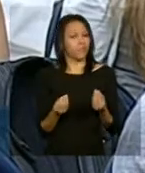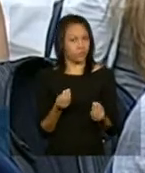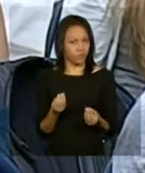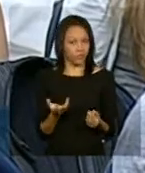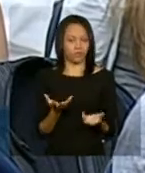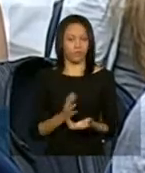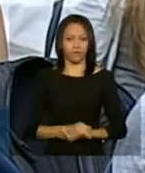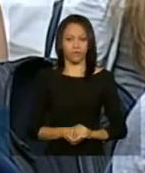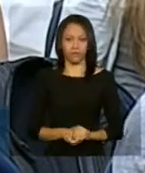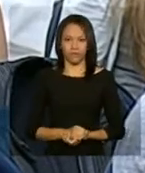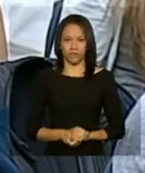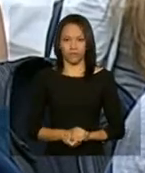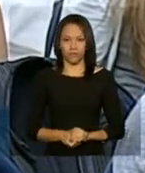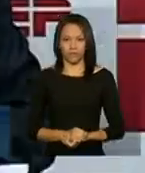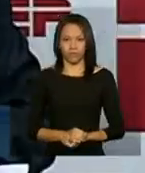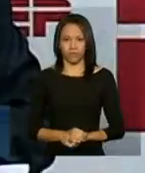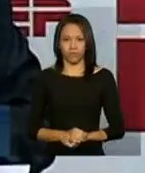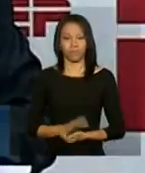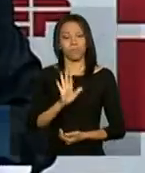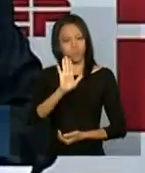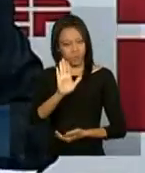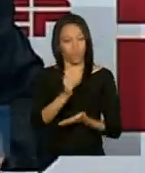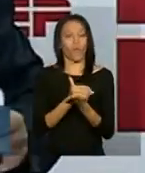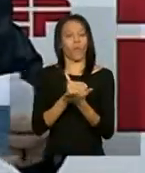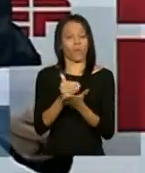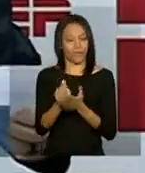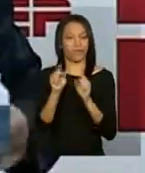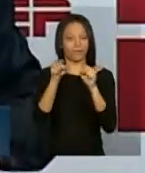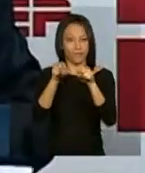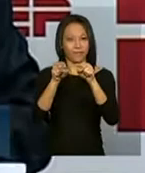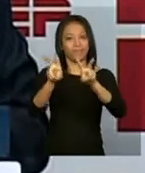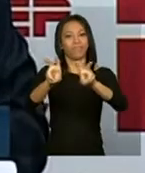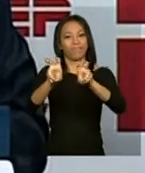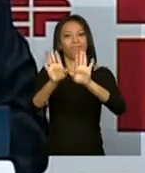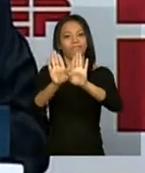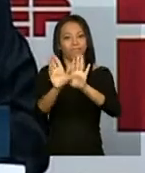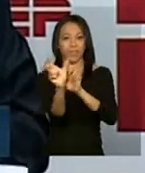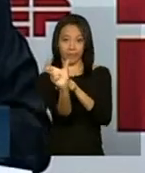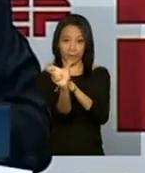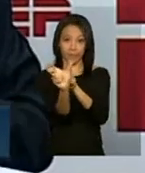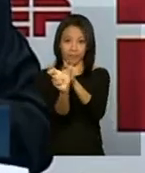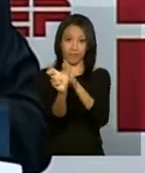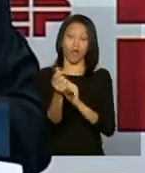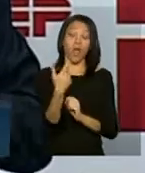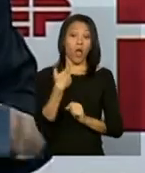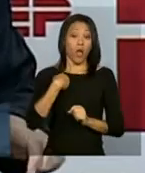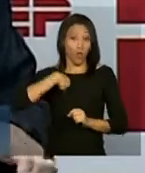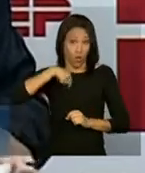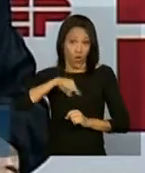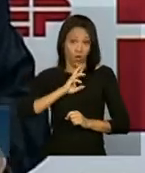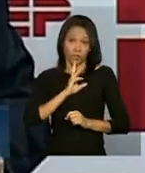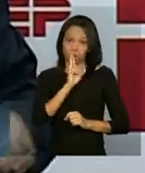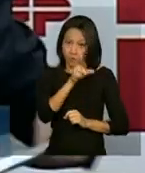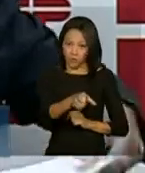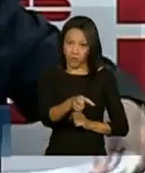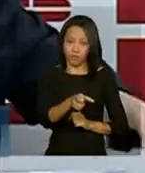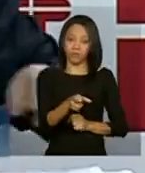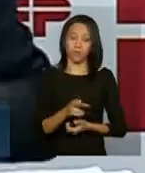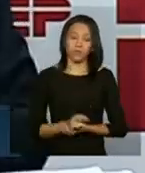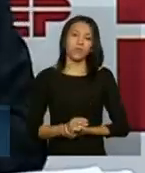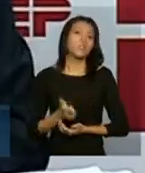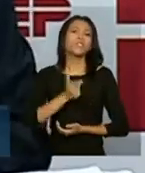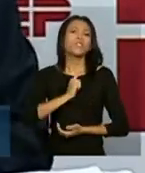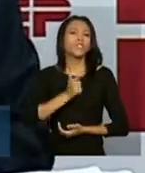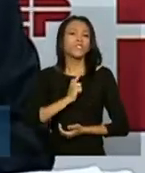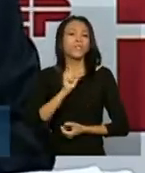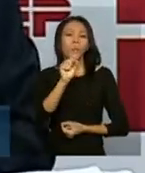grafada de maneira errada. Vamos começar por essa questão. Nós tínhamos ali, Demétrio, uma